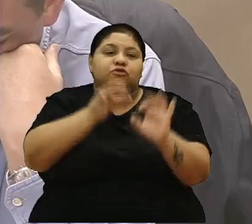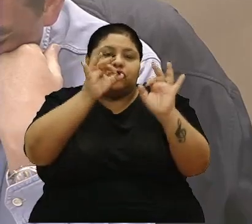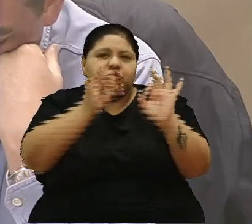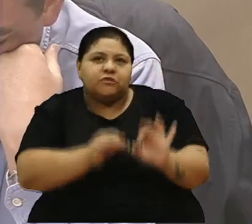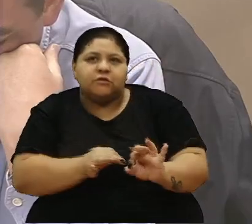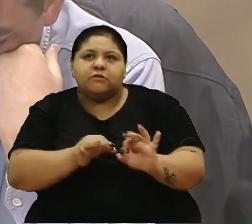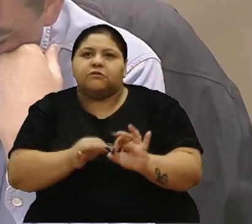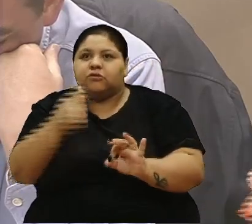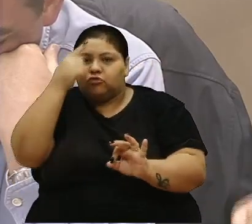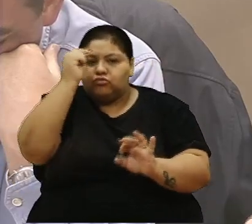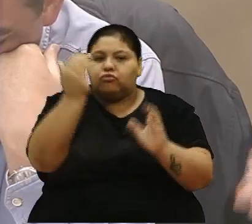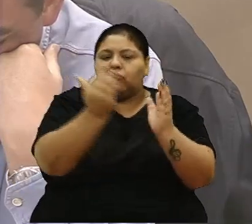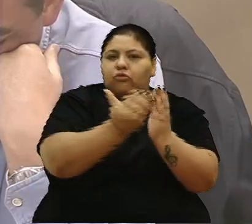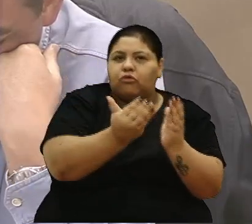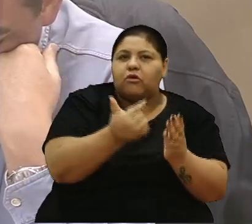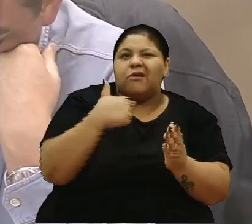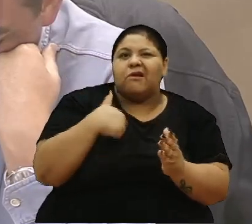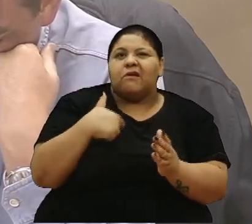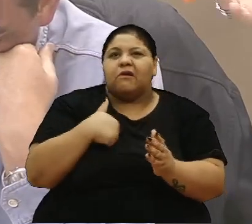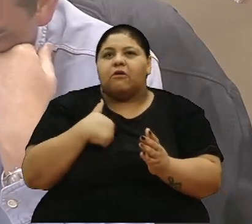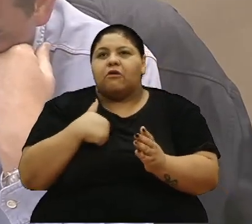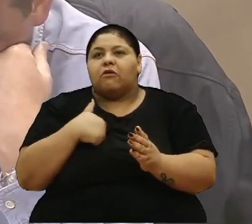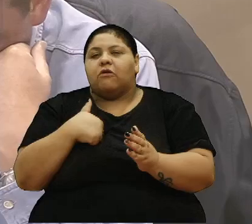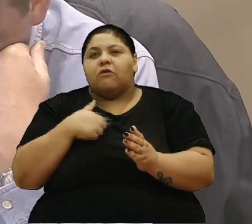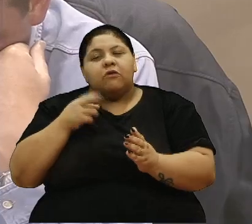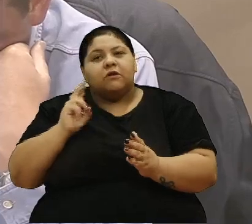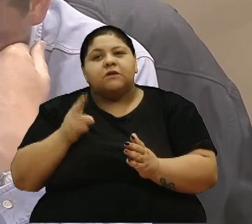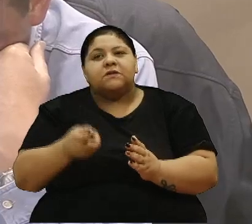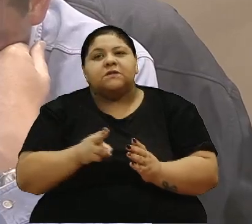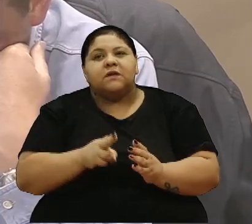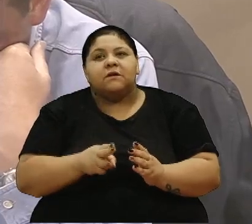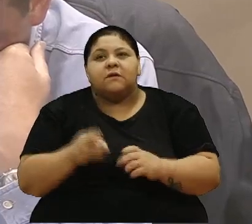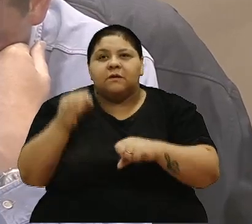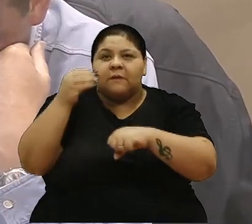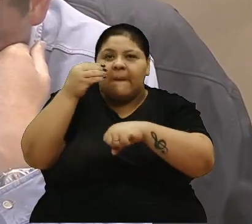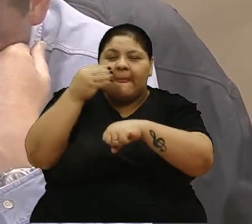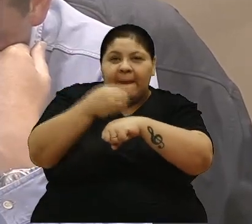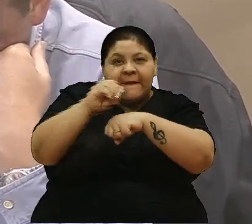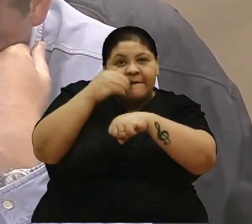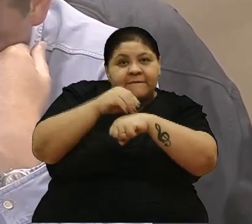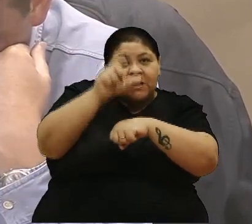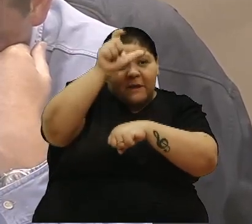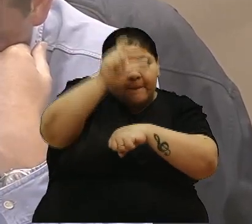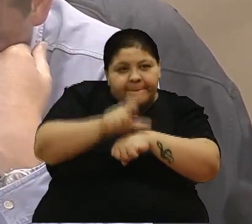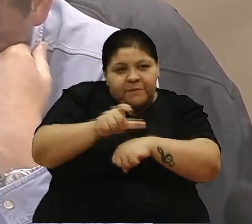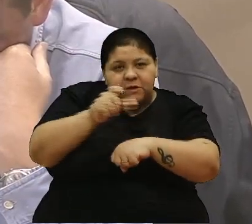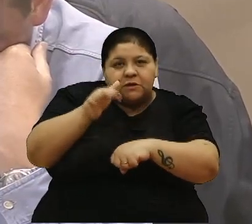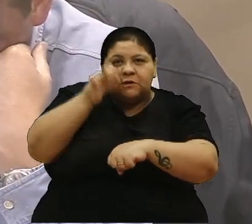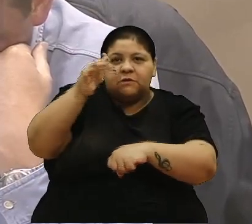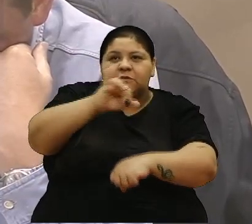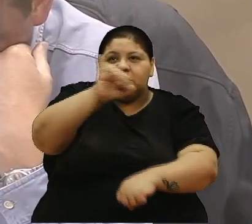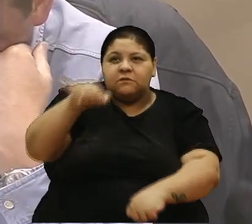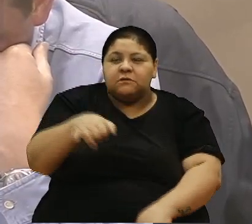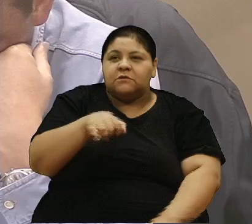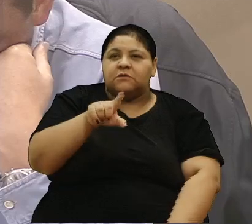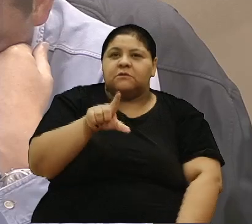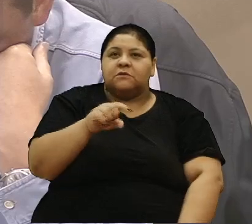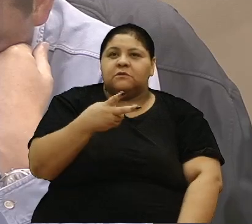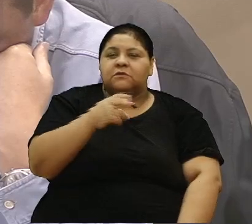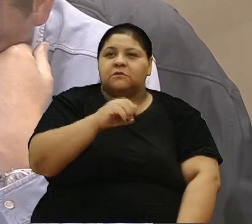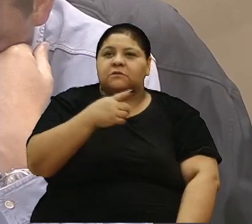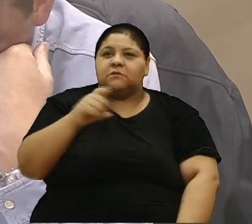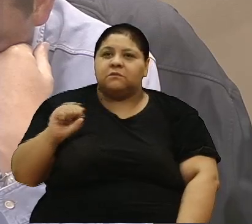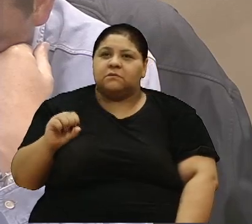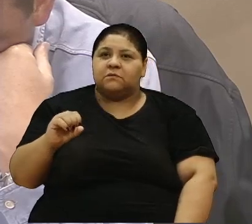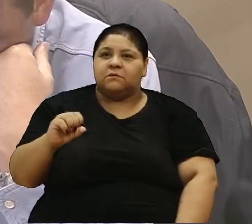a faculdade, estudou. Então, tu cria teu filho e sempre indica, né, a pessoa. Então, em junho de 2010, a maioridade penal no país foi